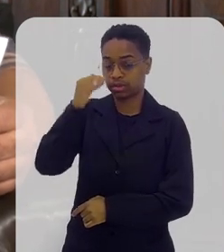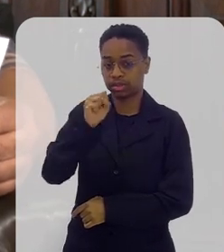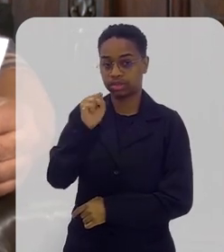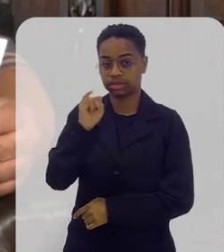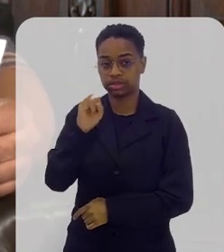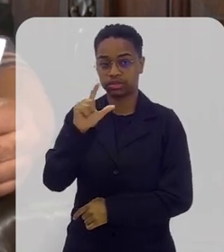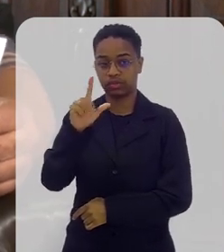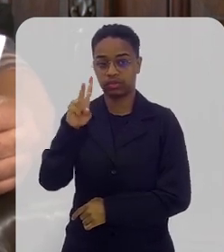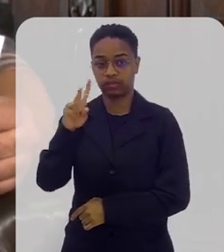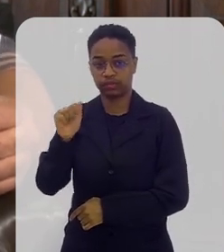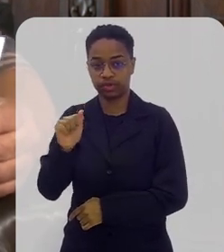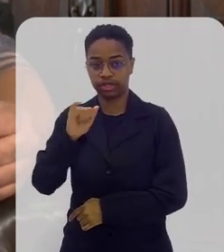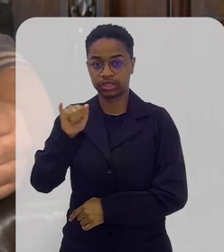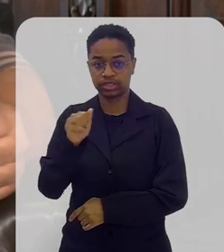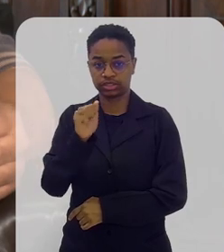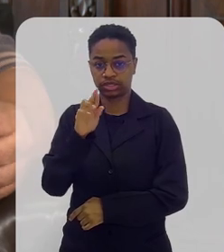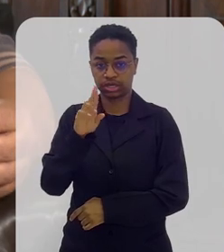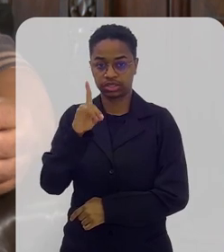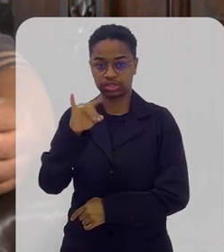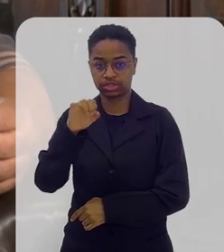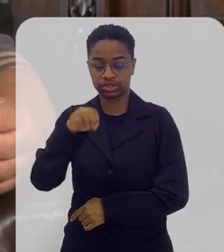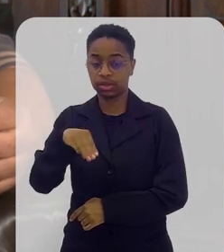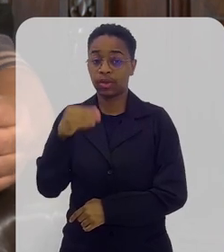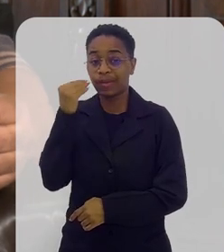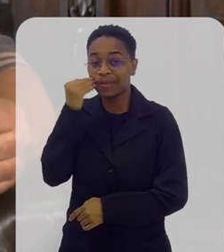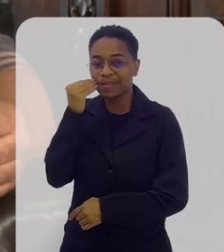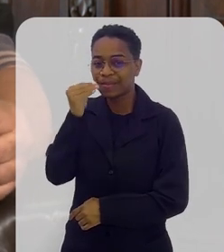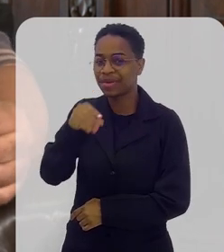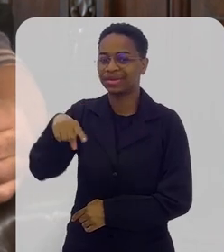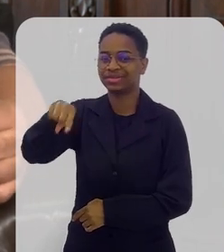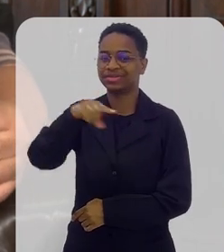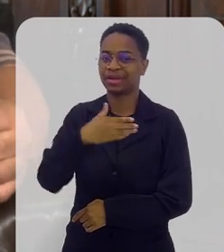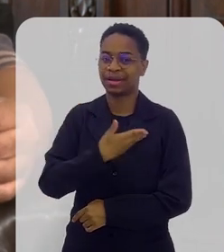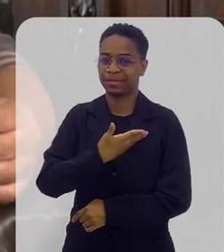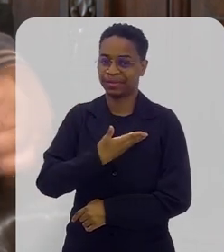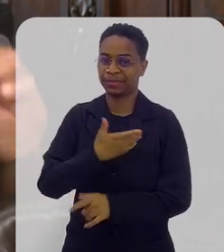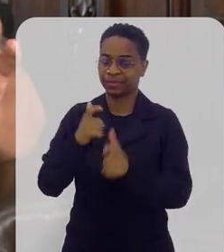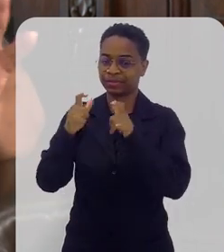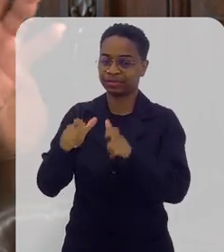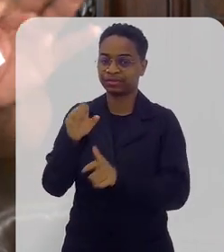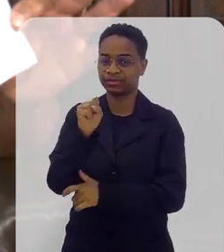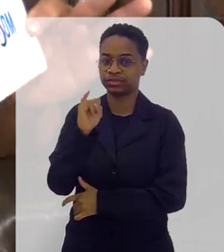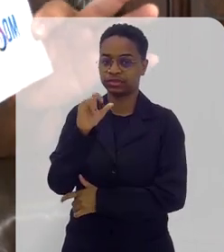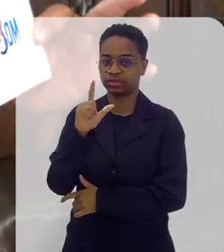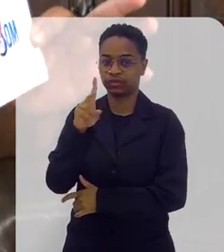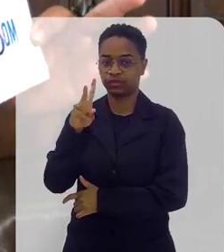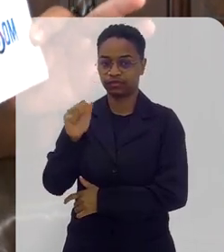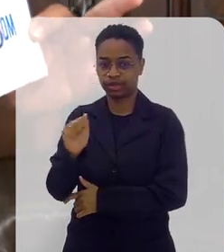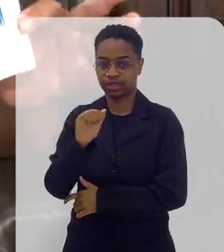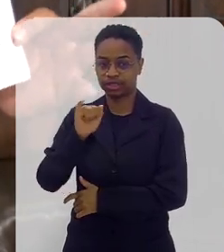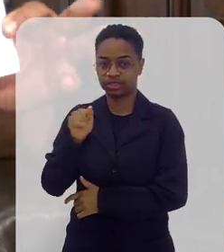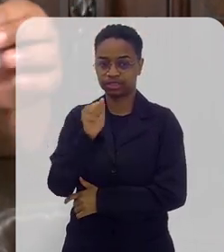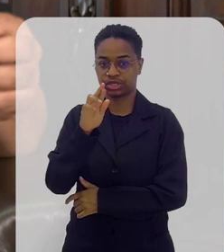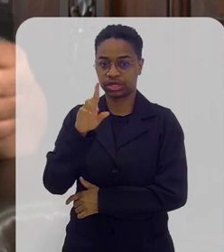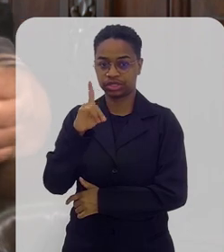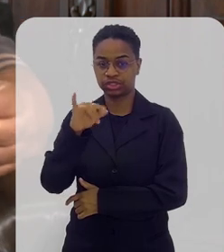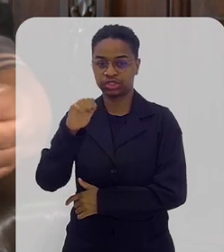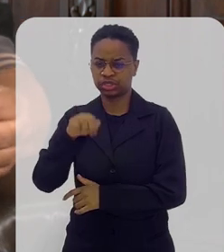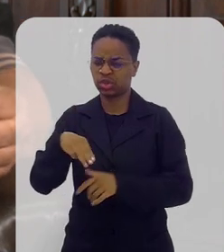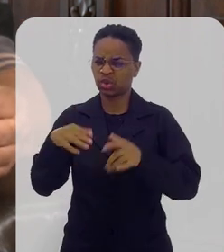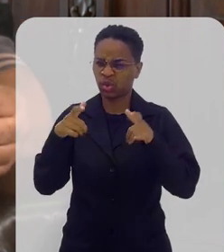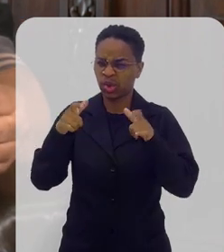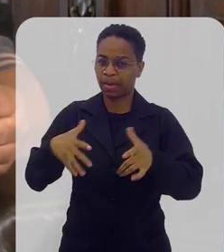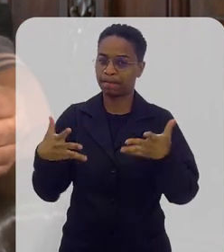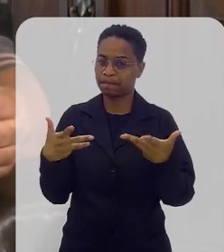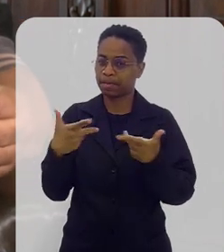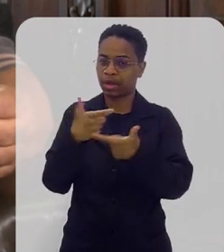mando um beijo, um squash, para todos os meus amigos de Silva Jardim. Lugar maravilhoso, um dos melhores climas do mundo é Silva